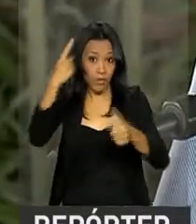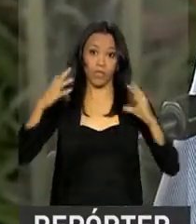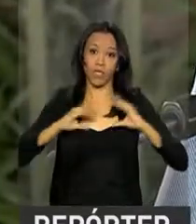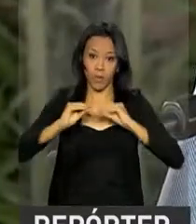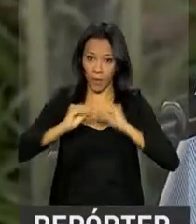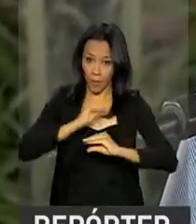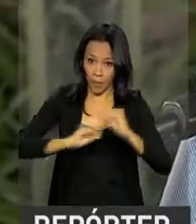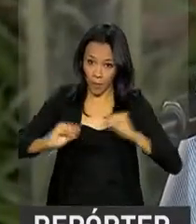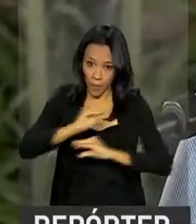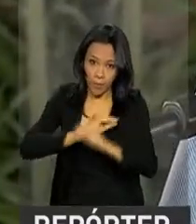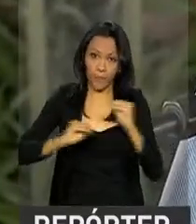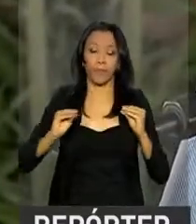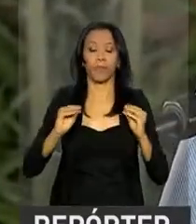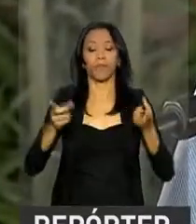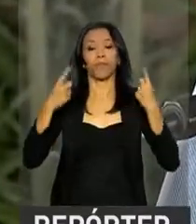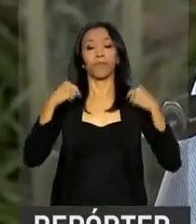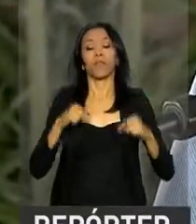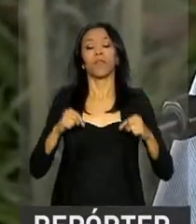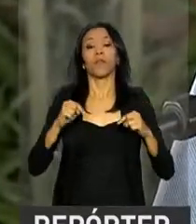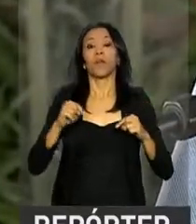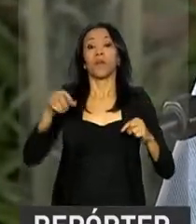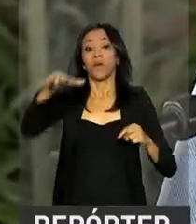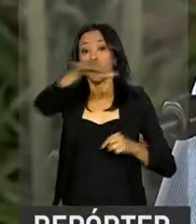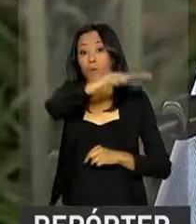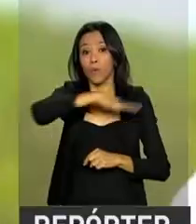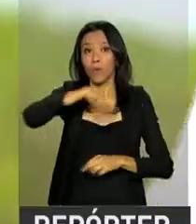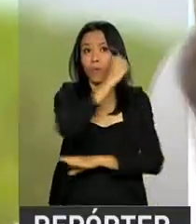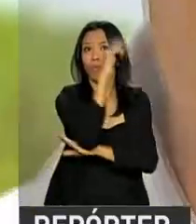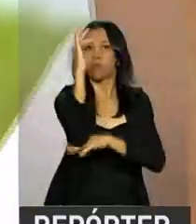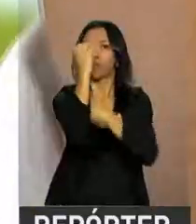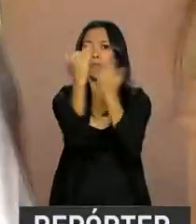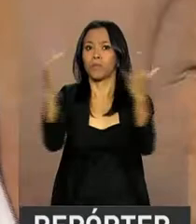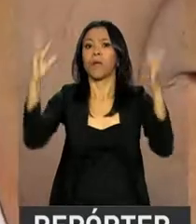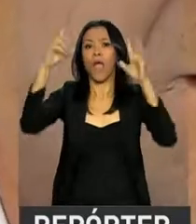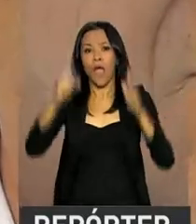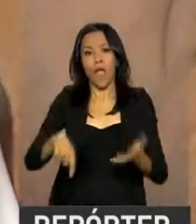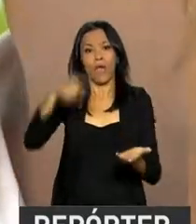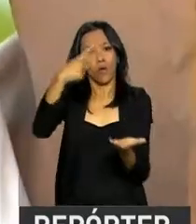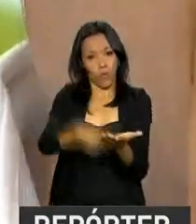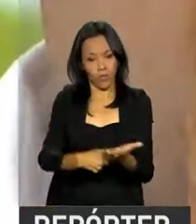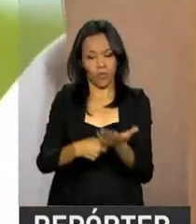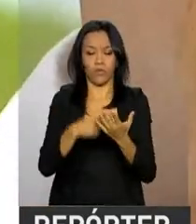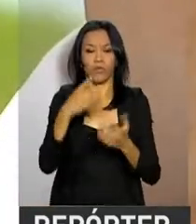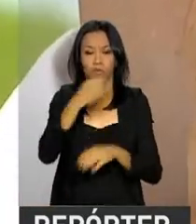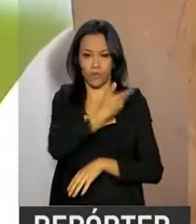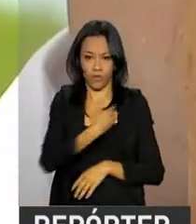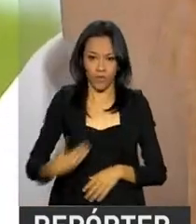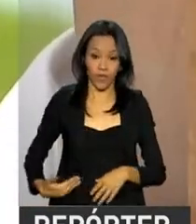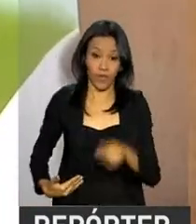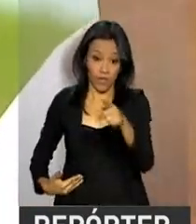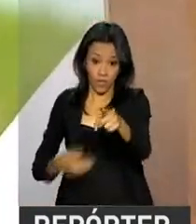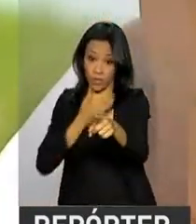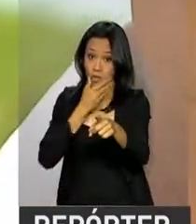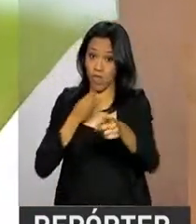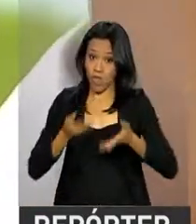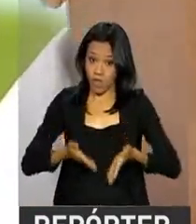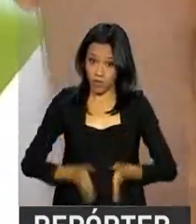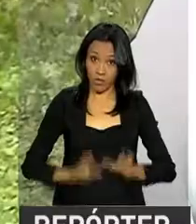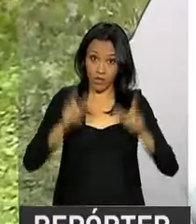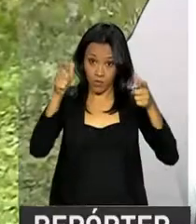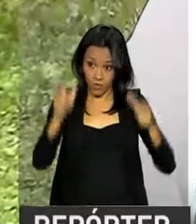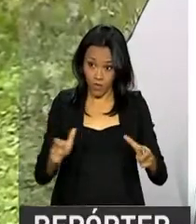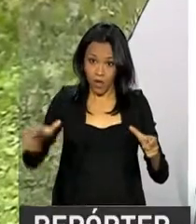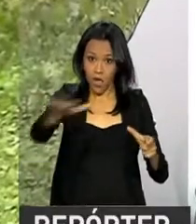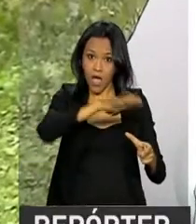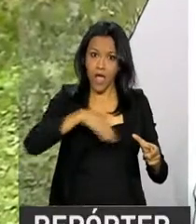é um compromisso do governo brasileiro nascido e criado na região esse fazendeiro diz que o pantanal é